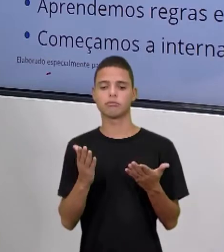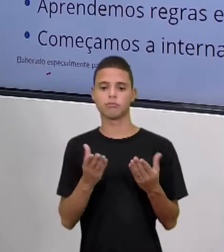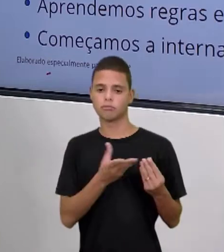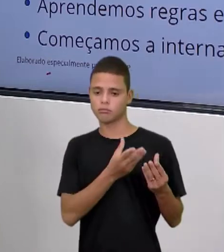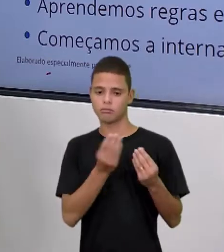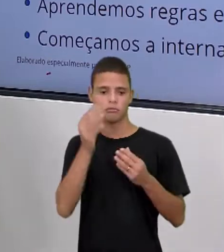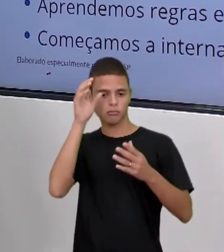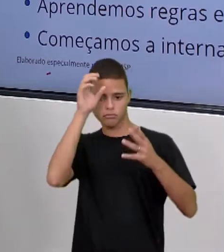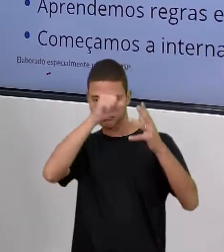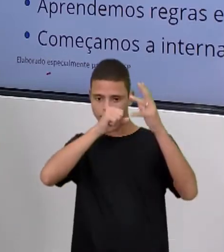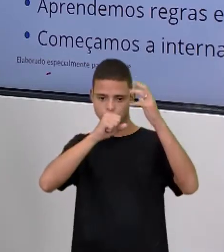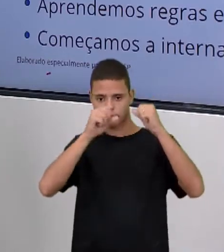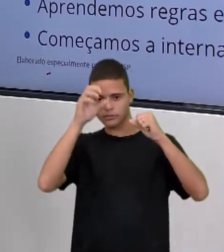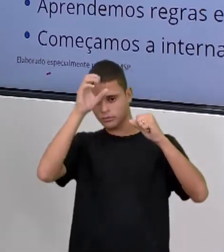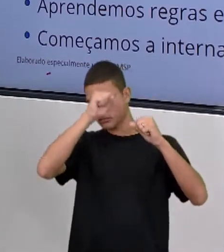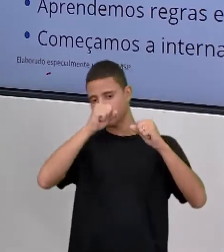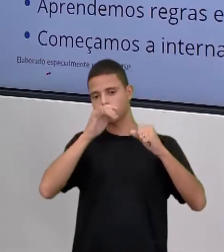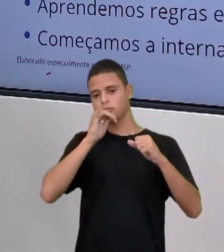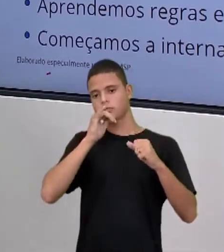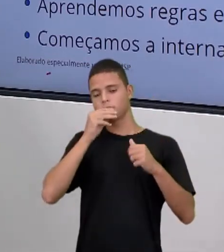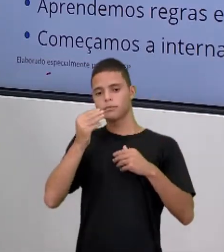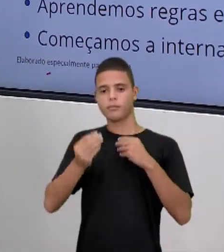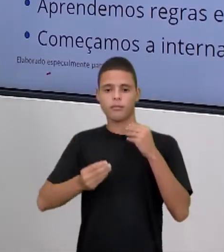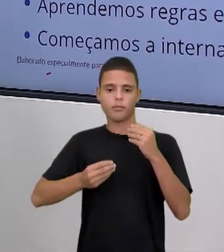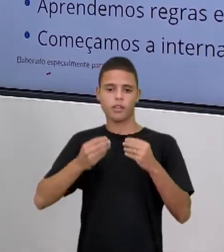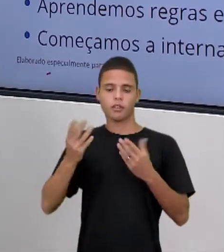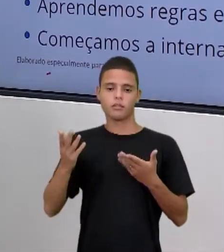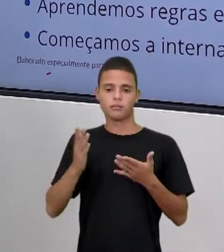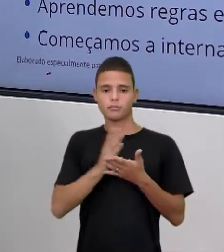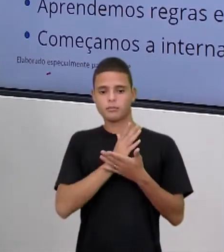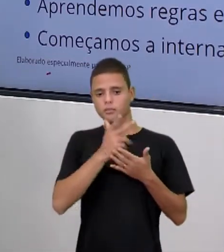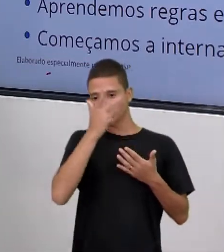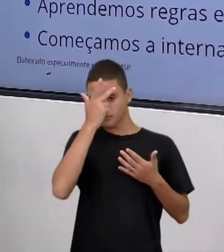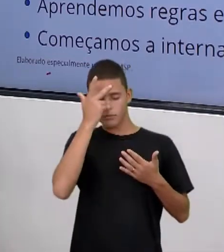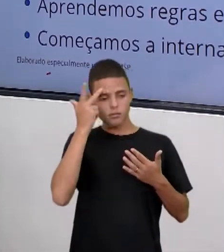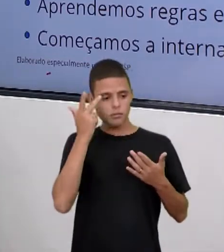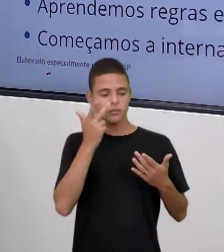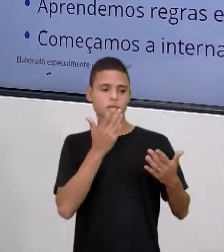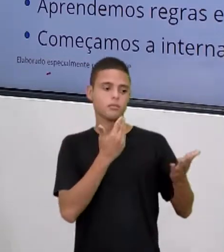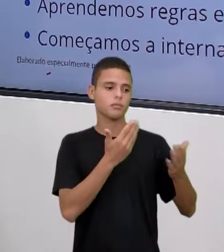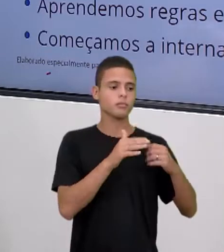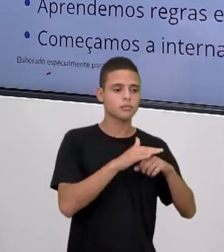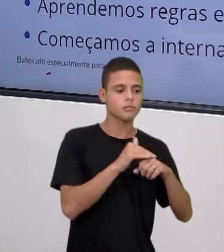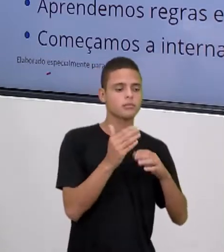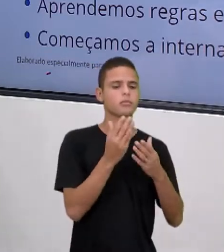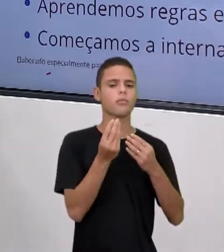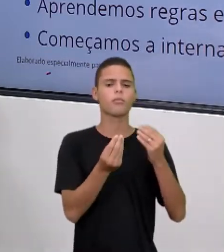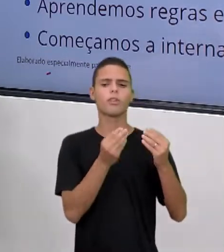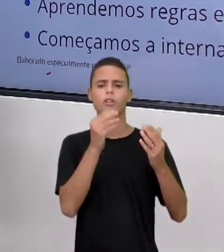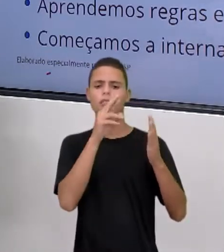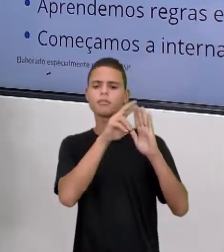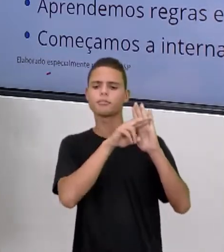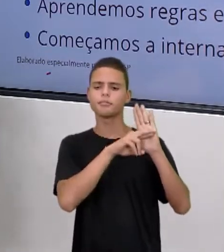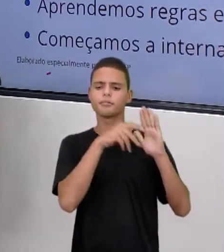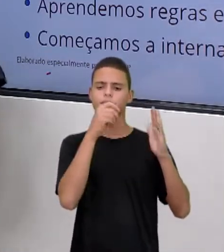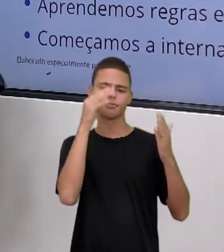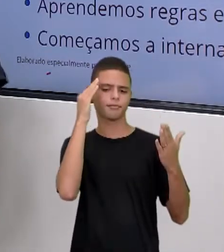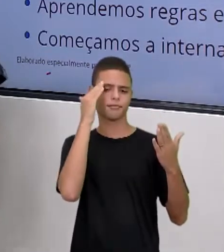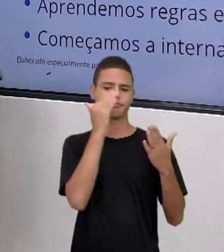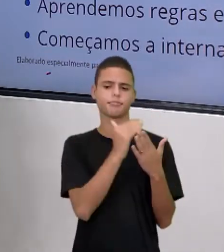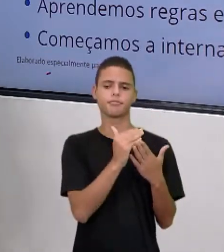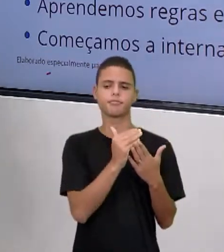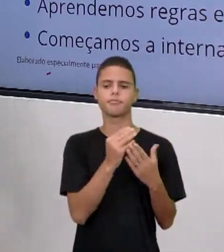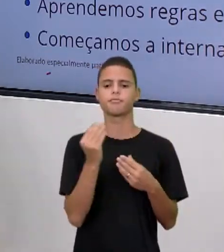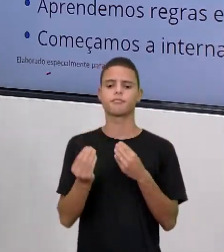gente tem de como lidar com pessoas, de como a gente aprendeu essas regras de como eu devo